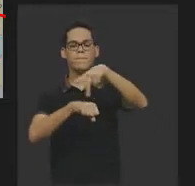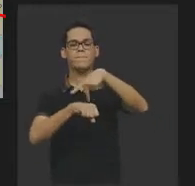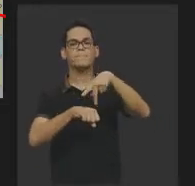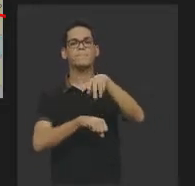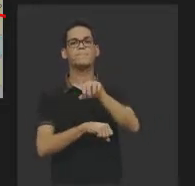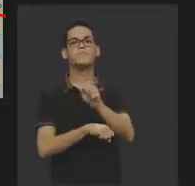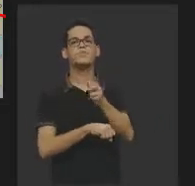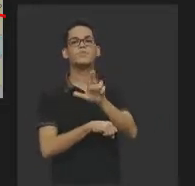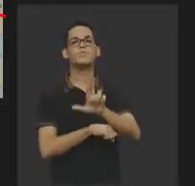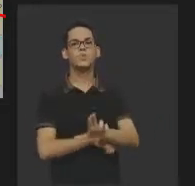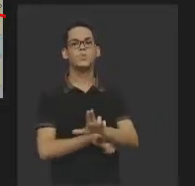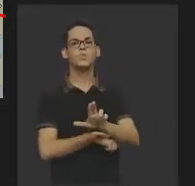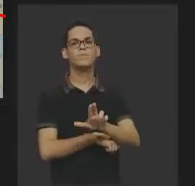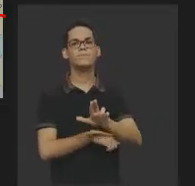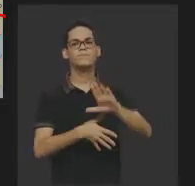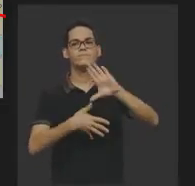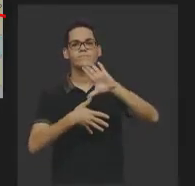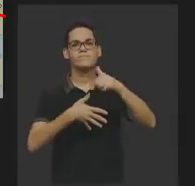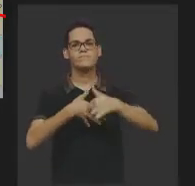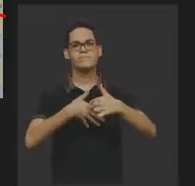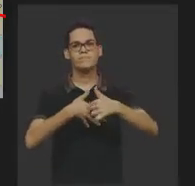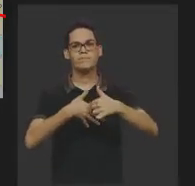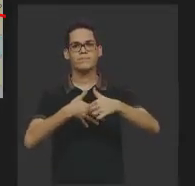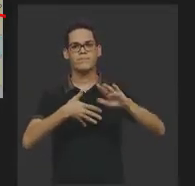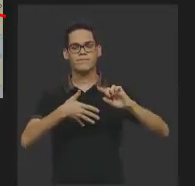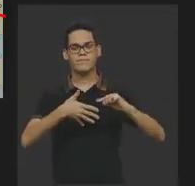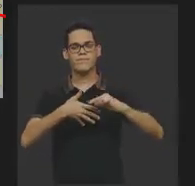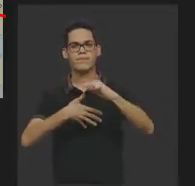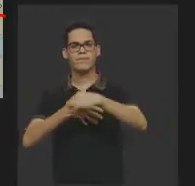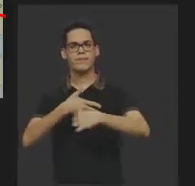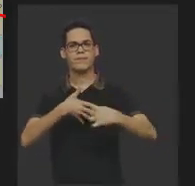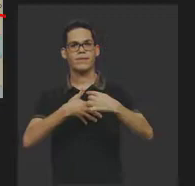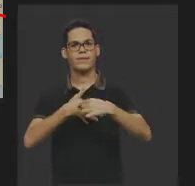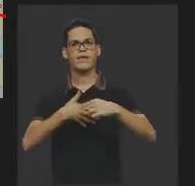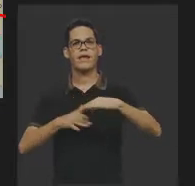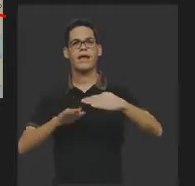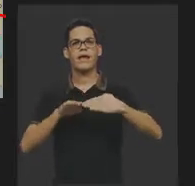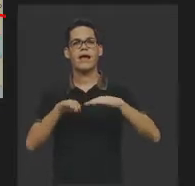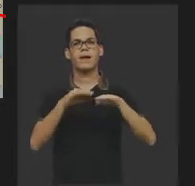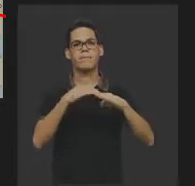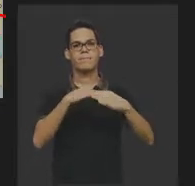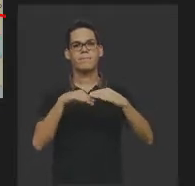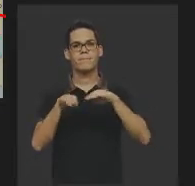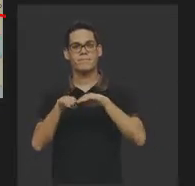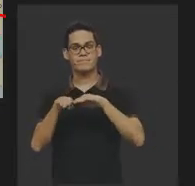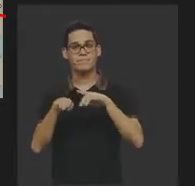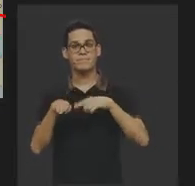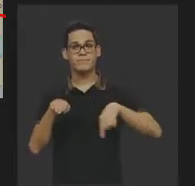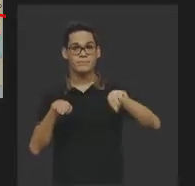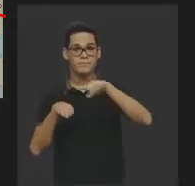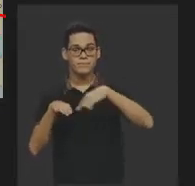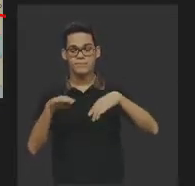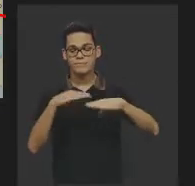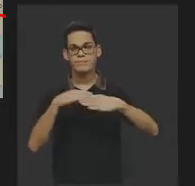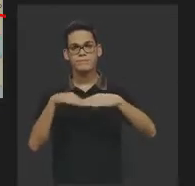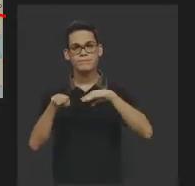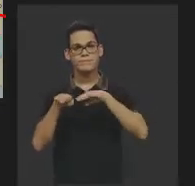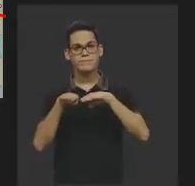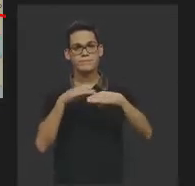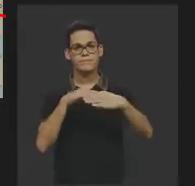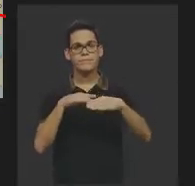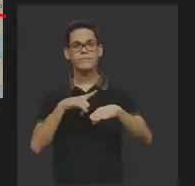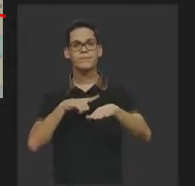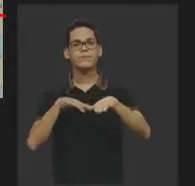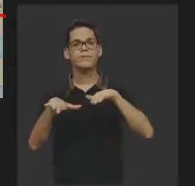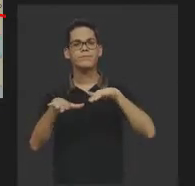aí, ó, a placa sul-americana está mais ou menos aí no centro dessa figura. E repare que a placa sul-americana, ela tem um